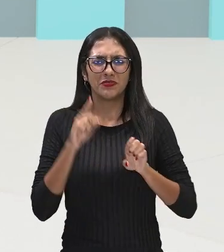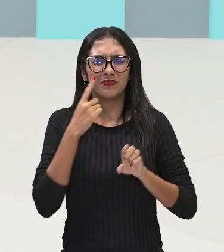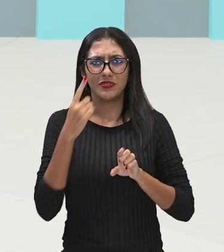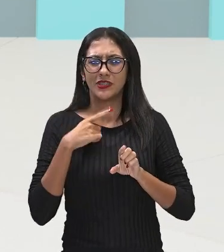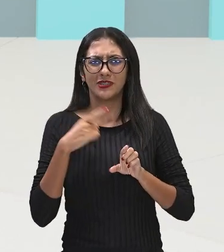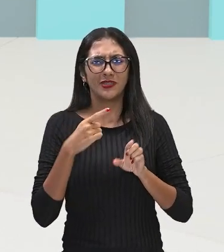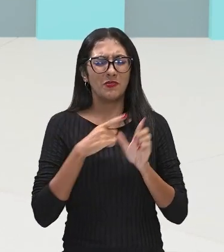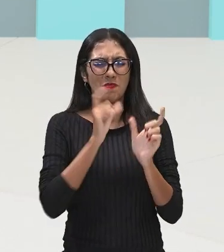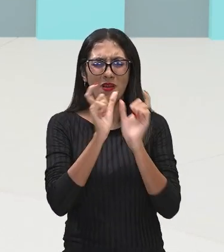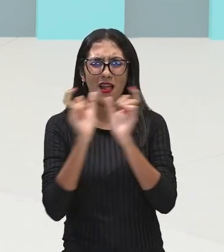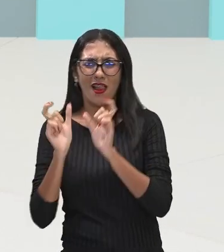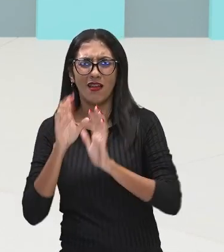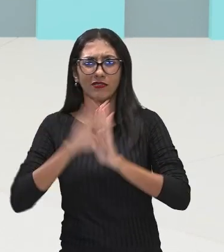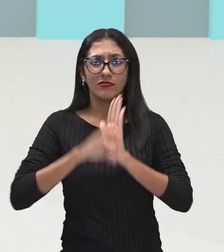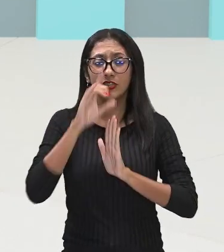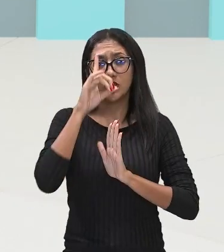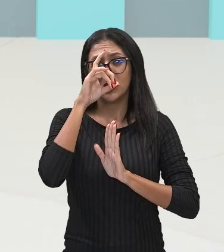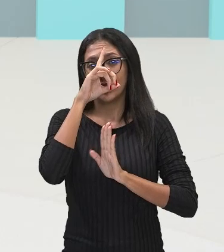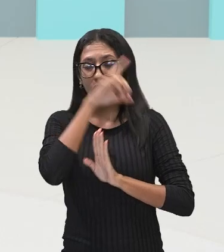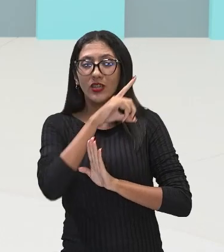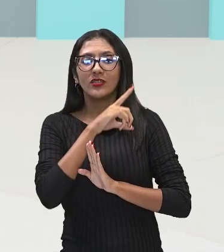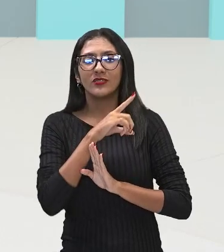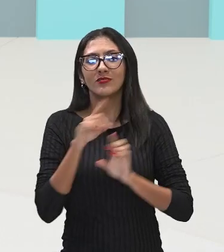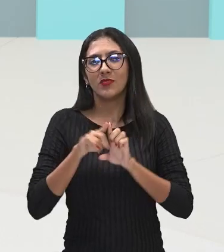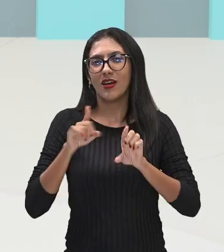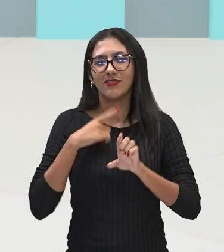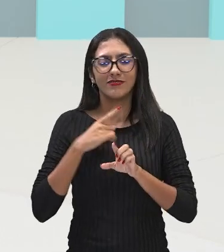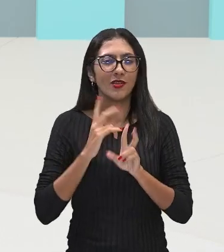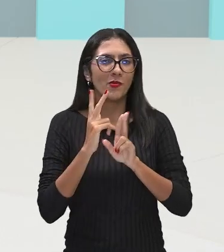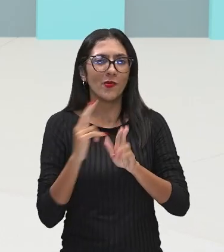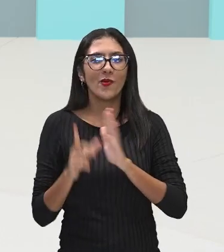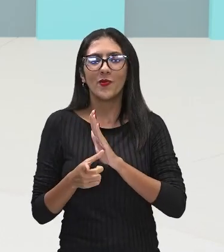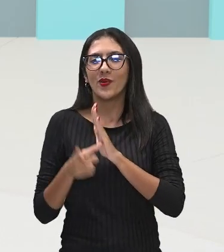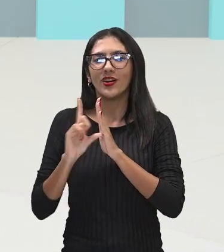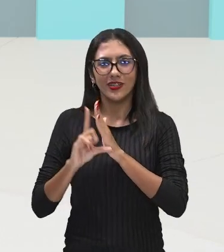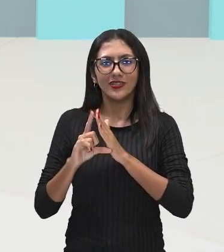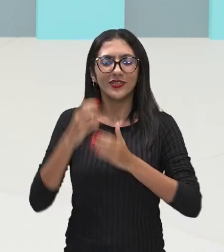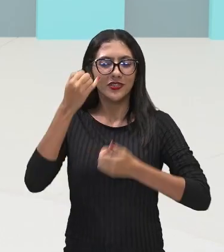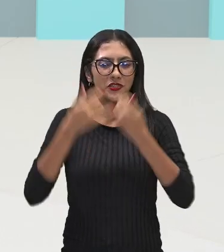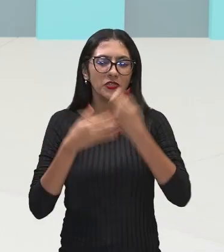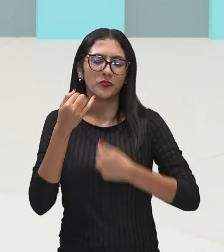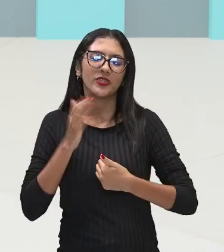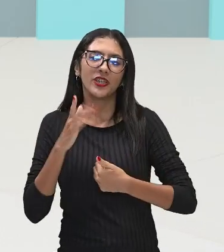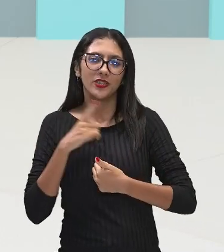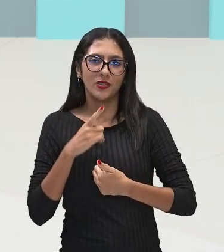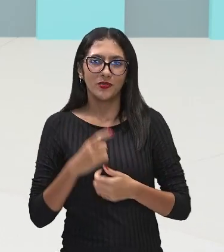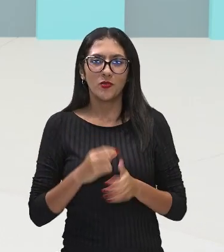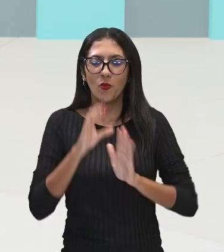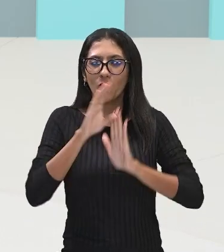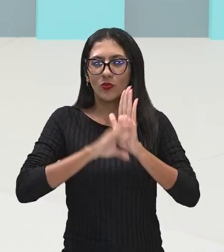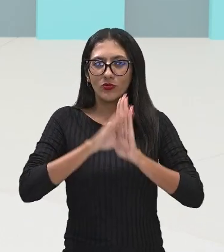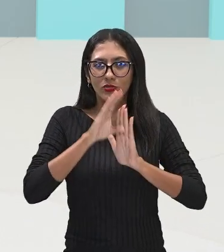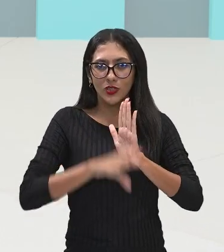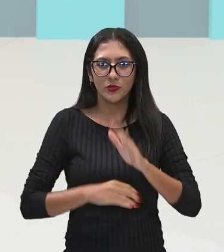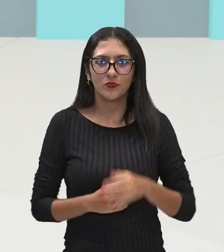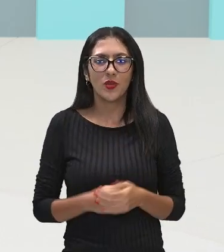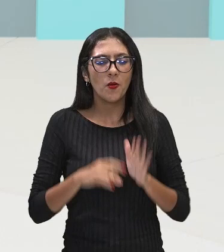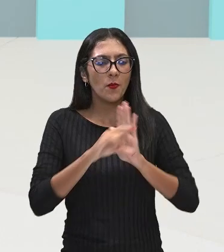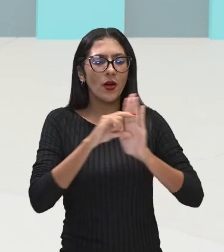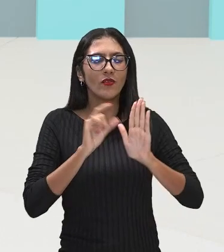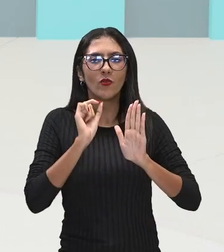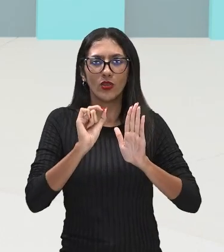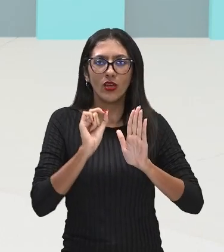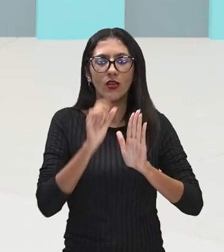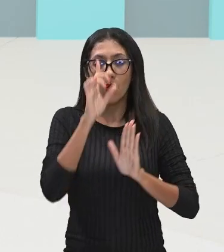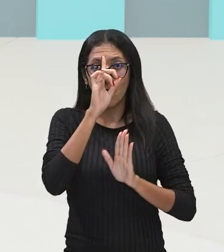muito conceito difícil, mas é justamente o que eu expliquei, agora eu só trouxe o conceito de fato. Parágrafo é o quê? É uma ideia